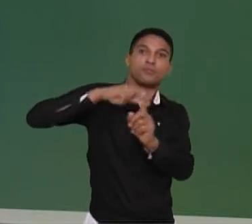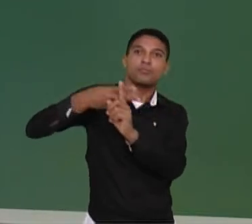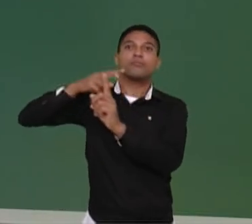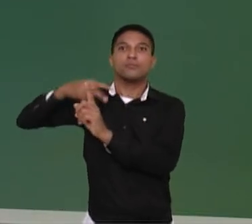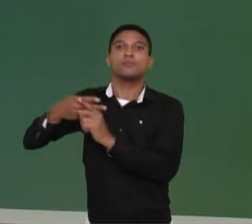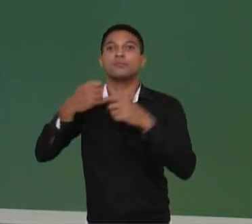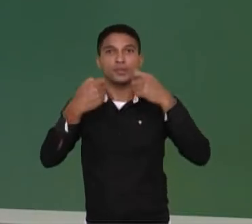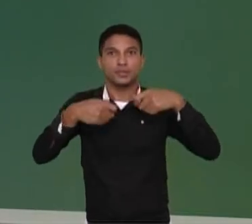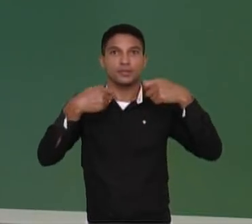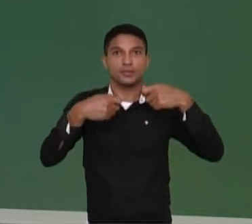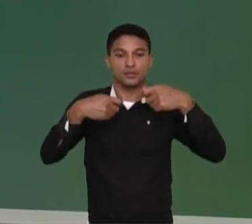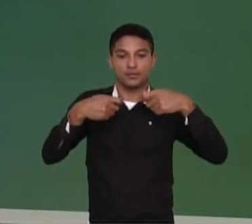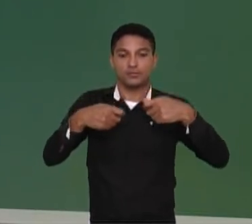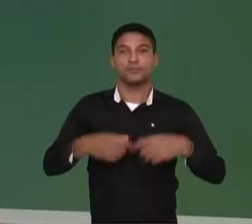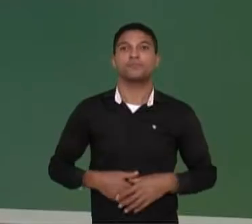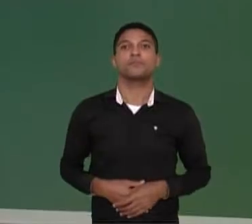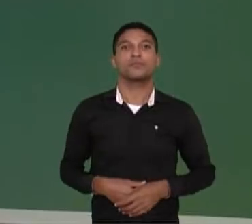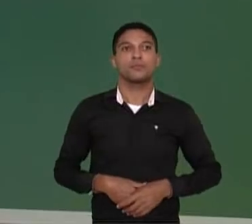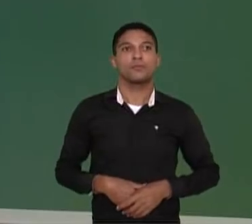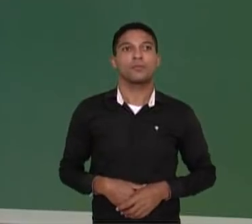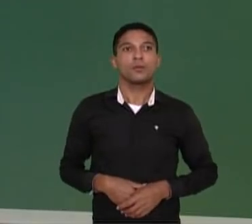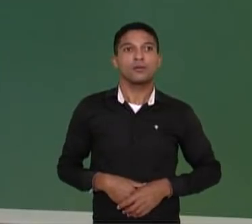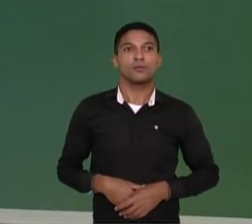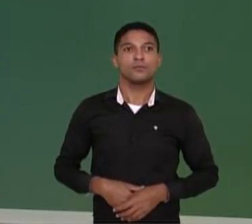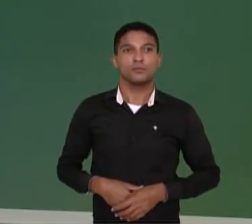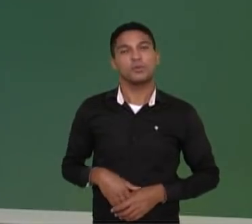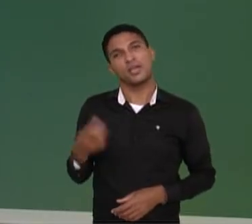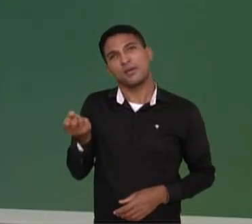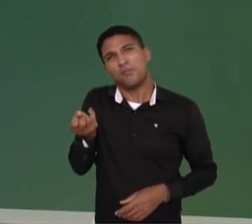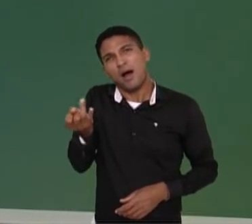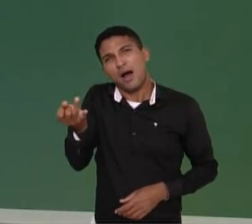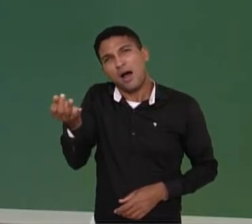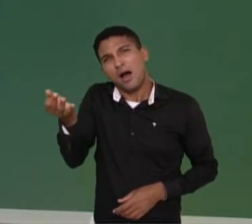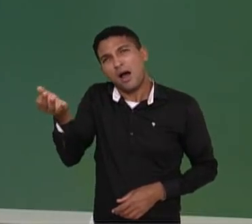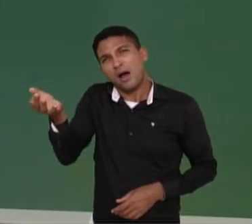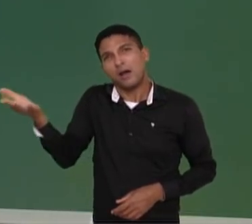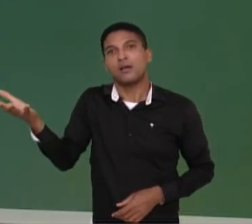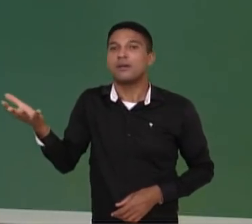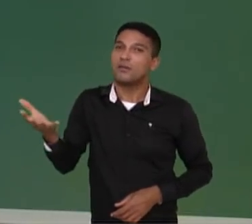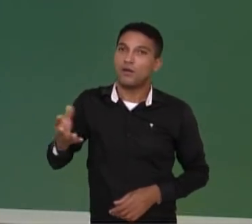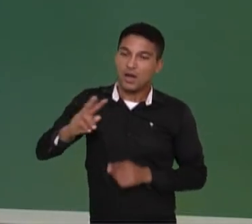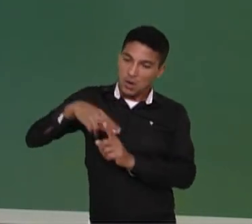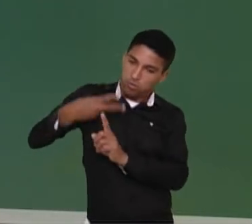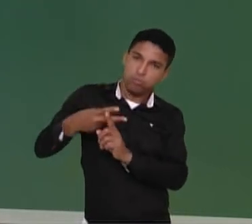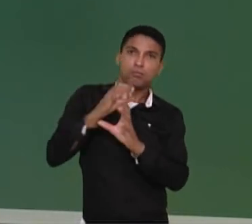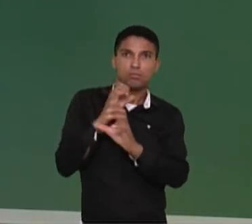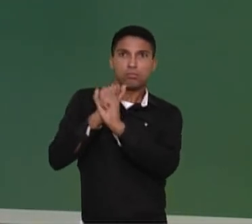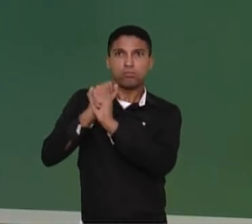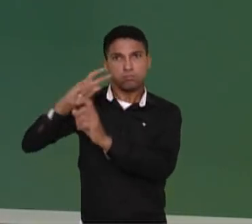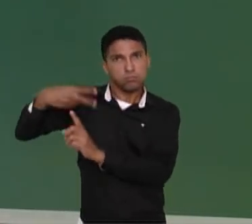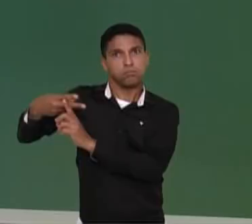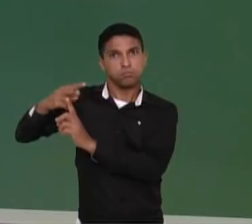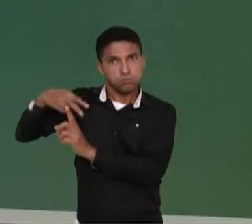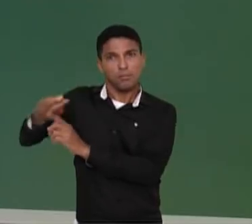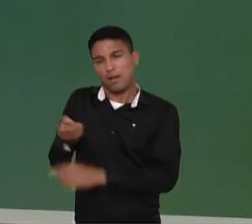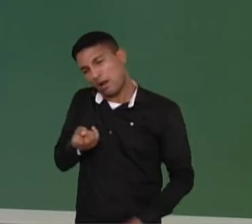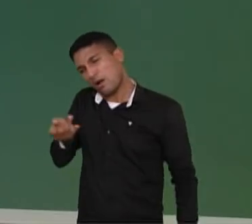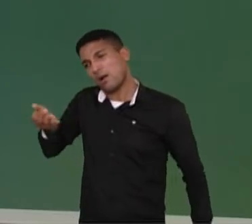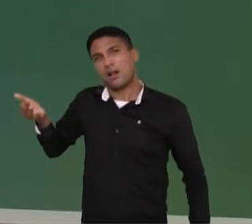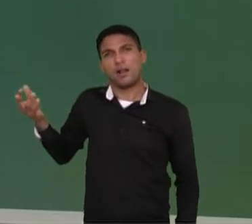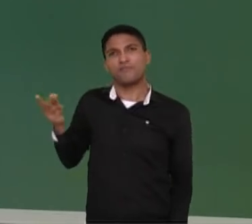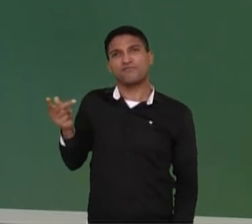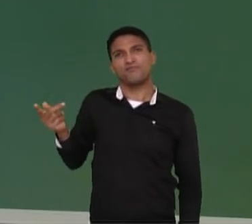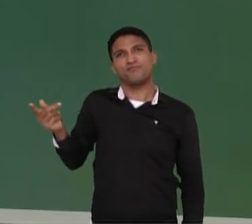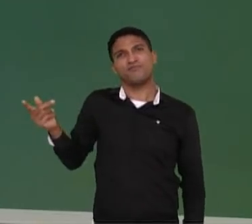temos infinitas razões semelhantes a essa, ou equivalentes no caso. Razão